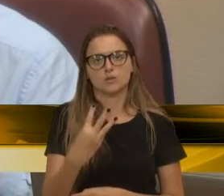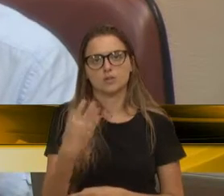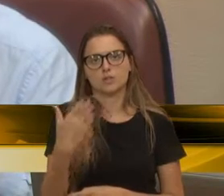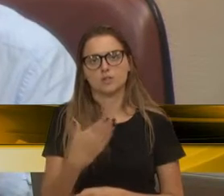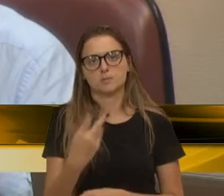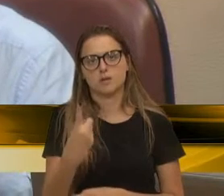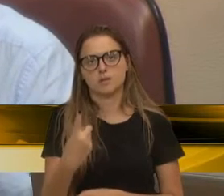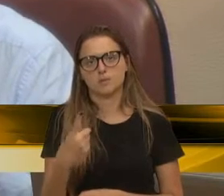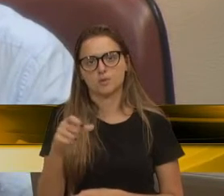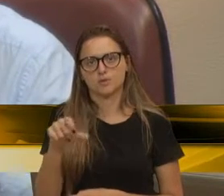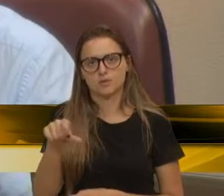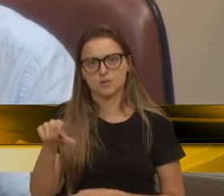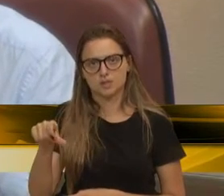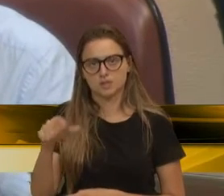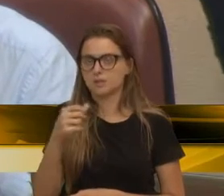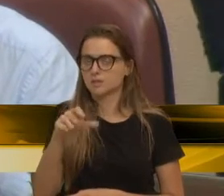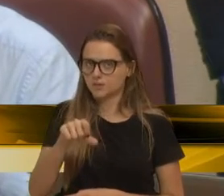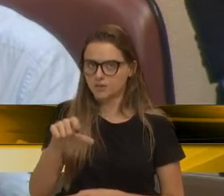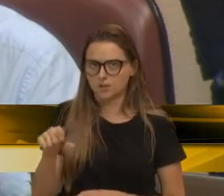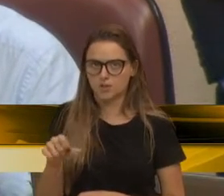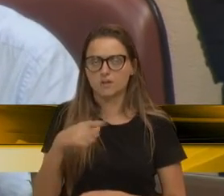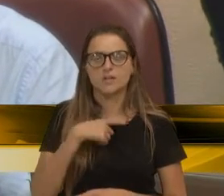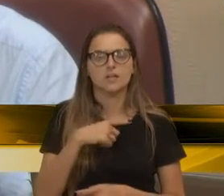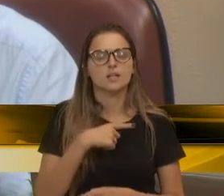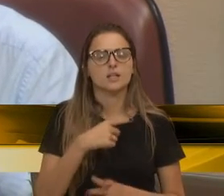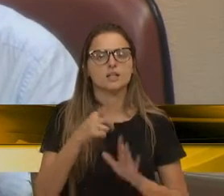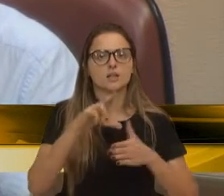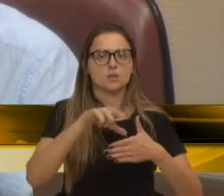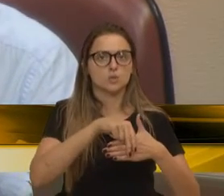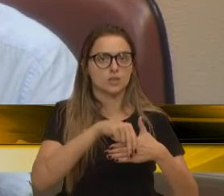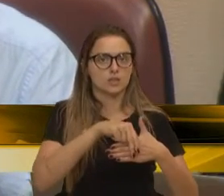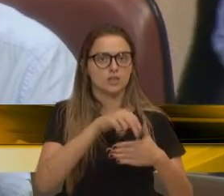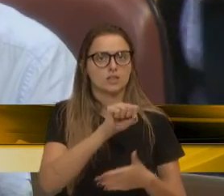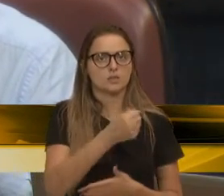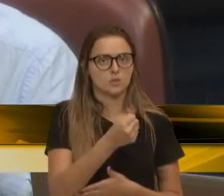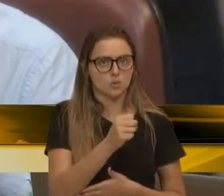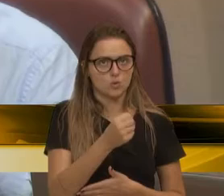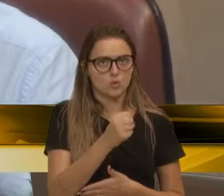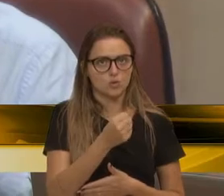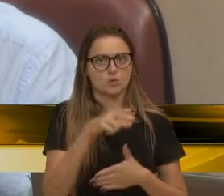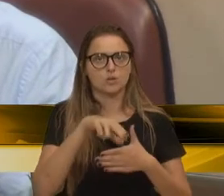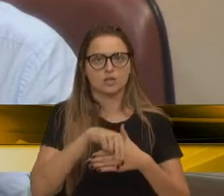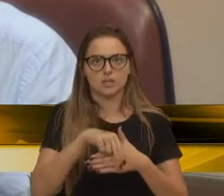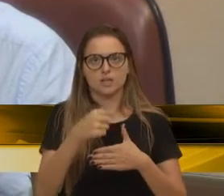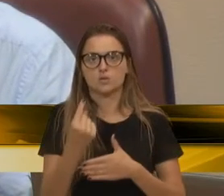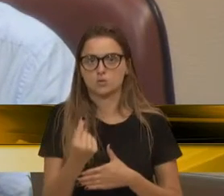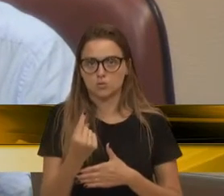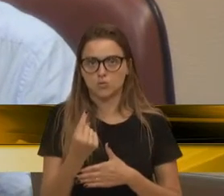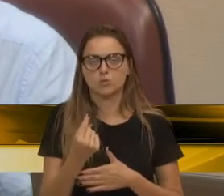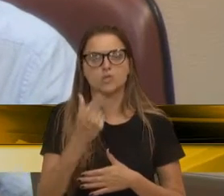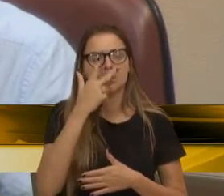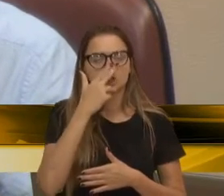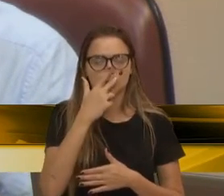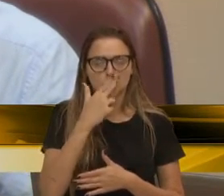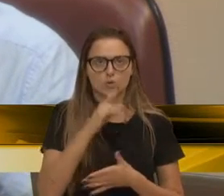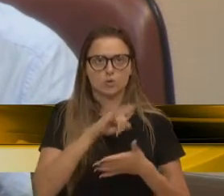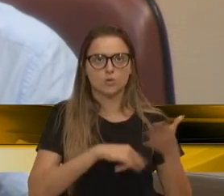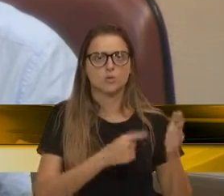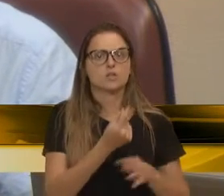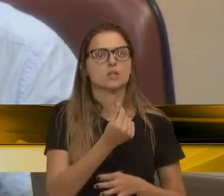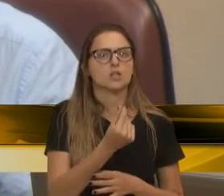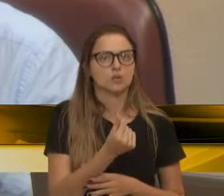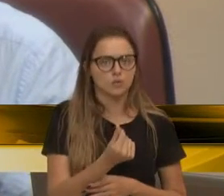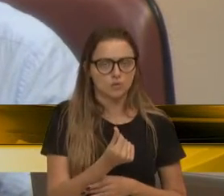99 e devidamente estabelecido pelo anexo 8 anexo 1 do mesmo que o preço da tarifa